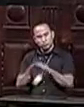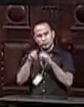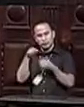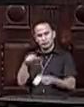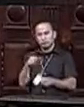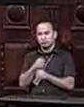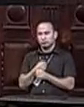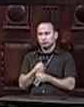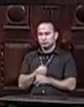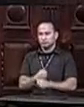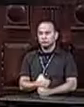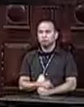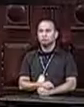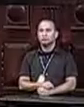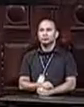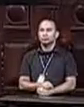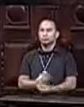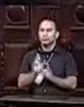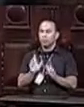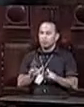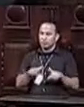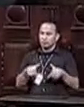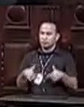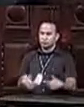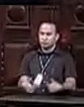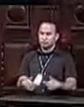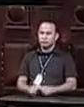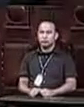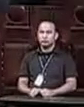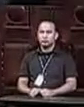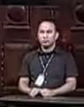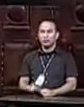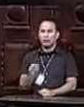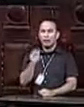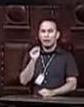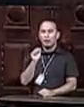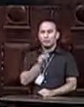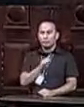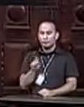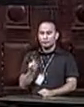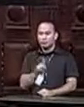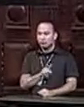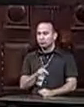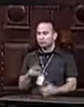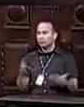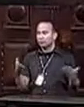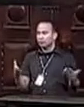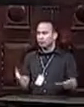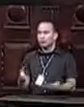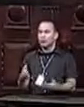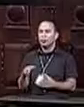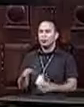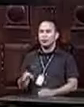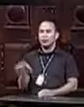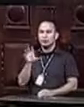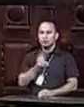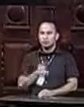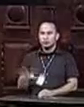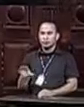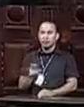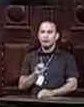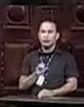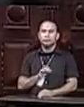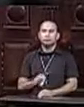ano, com a imposição a professores que agora são instados a mudar de